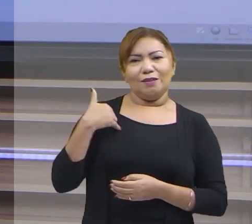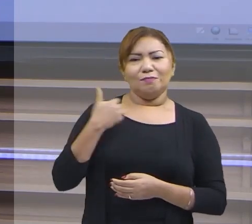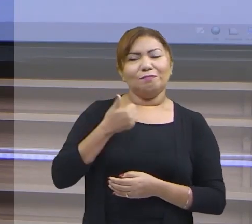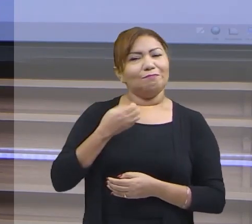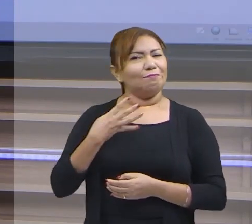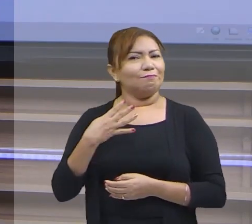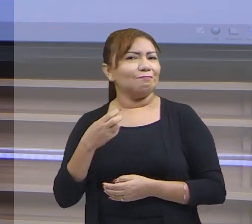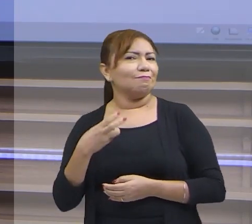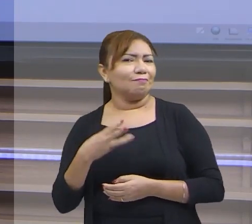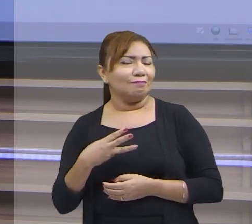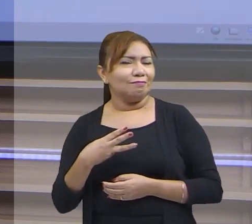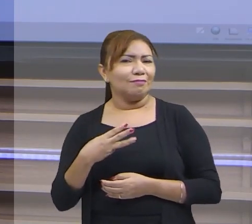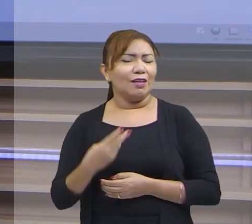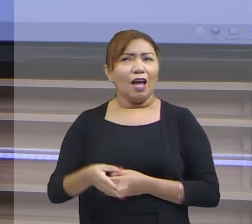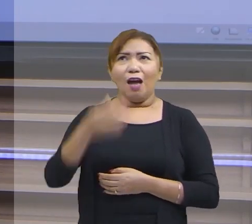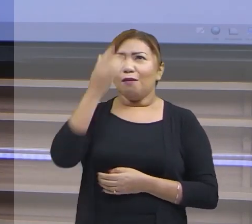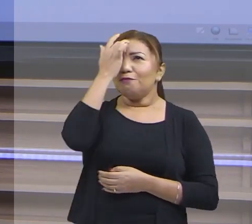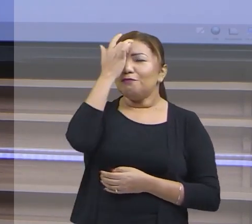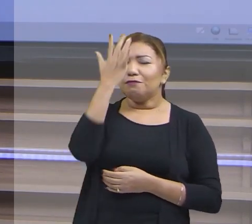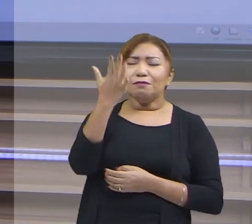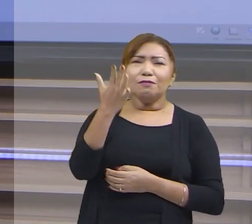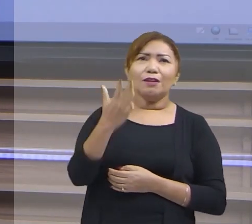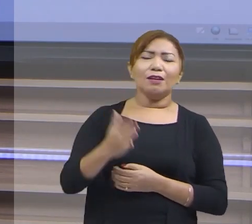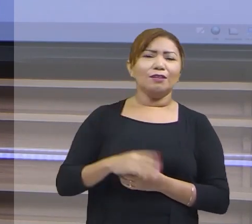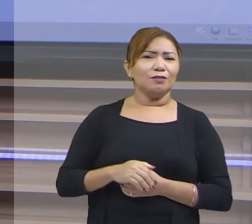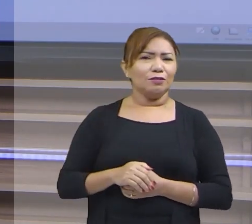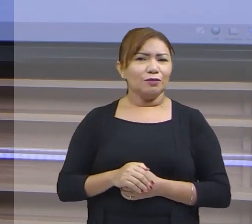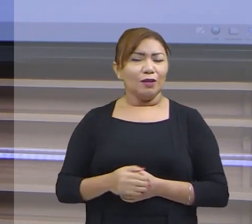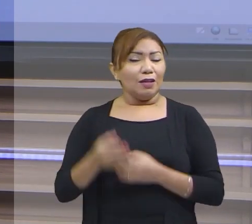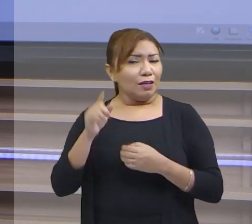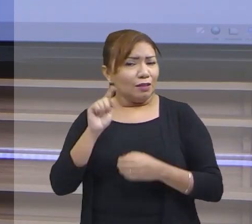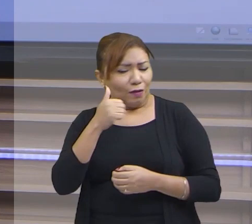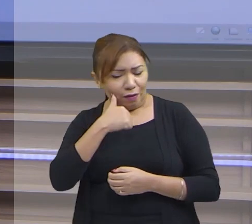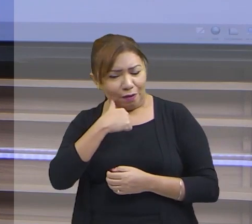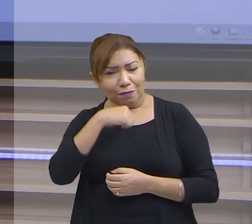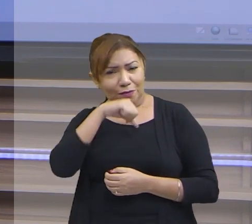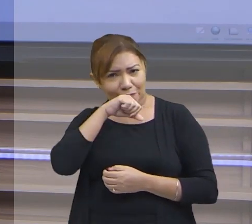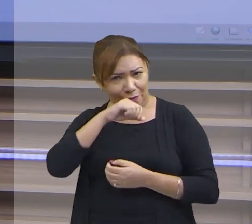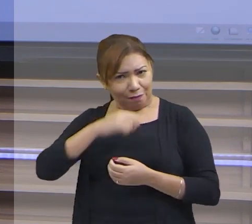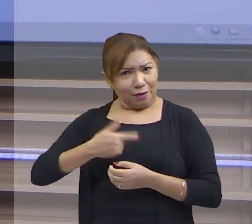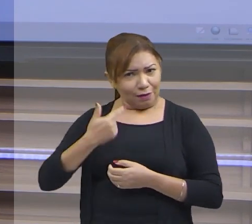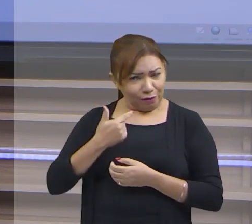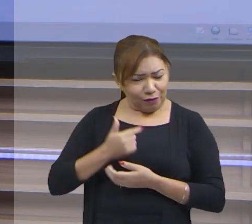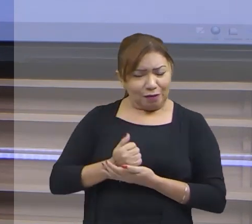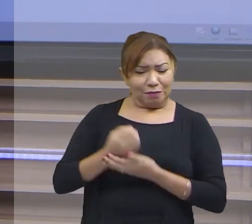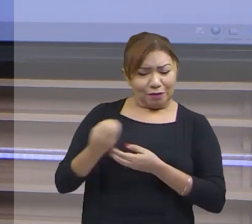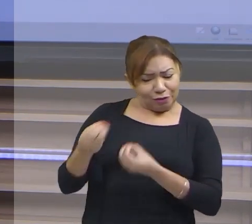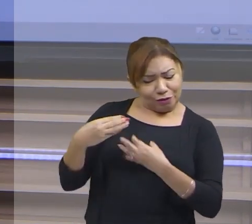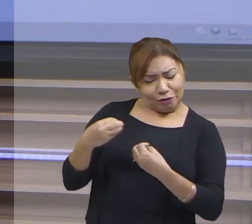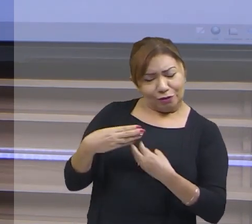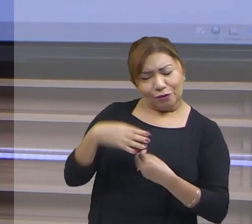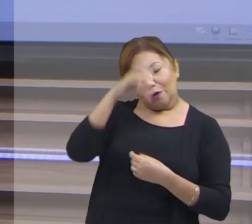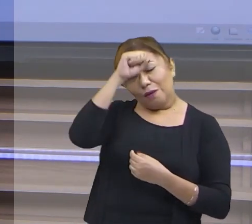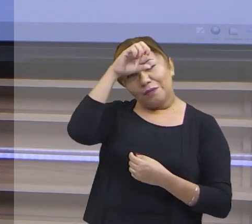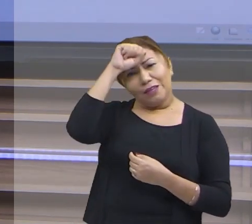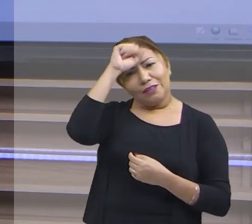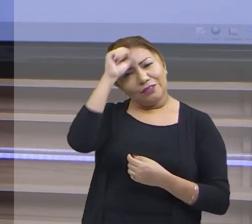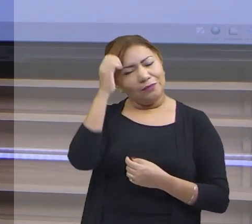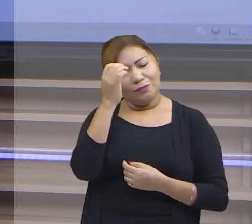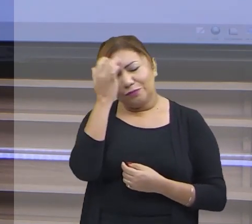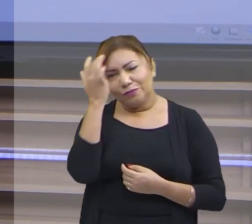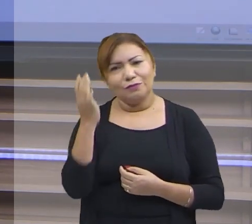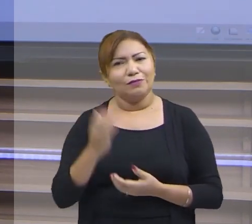faça, copie. E ela, sem saber, me passou o ensinamento. E marcou, ficou, aprendi a contar de 1